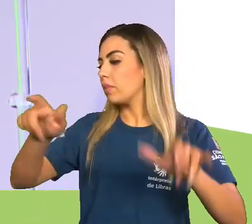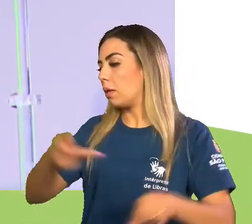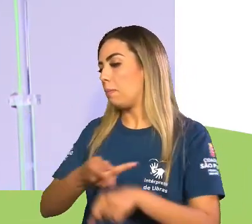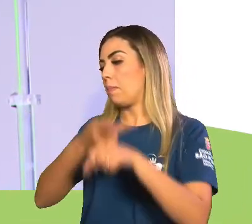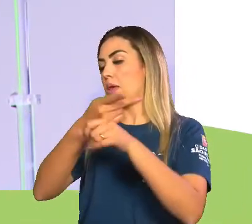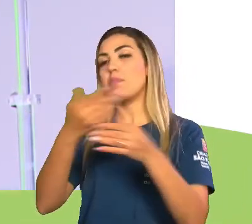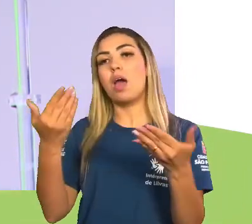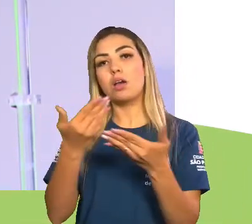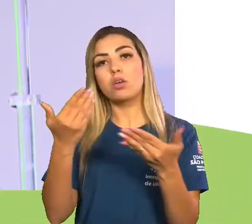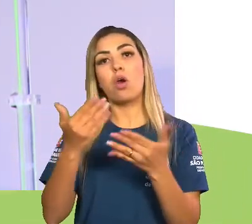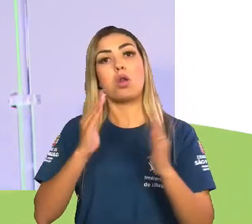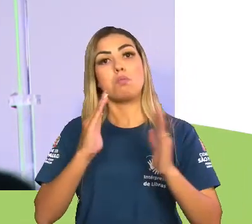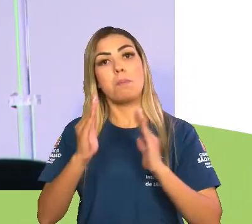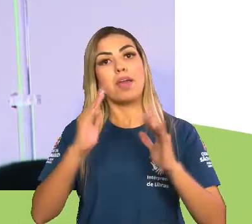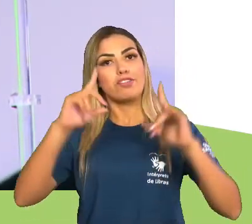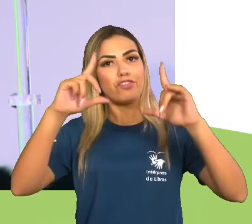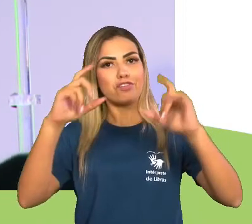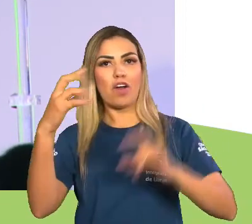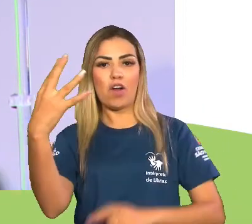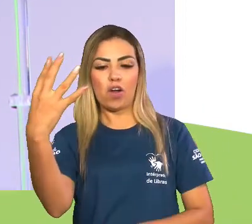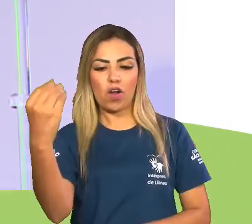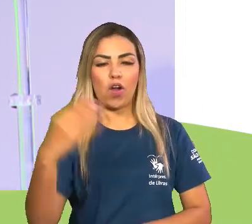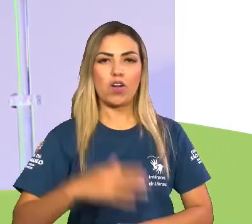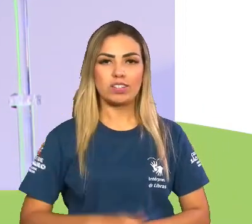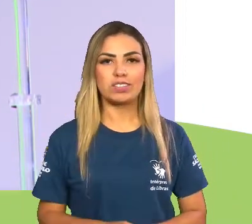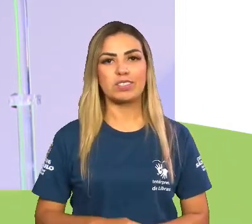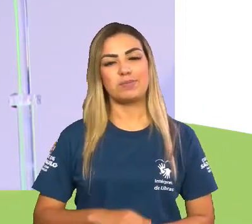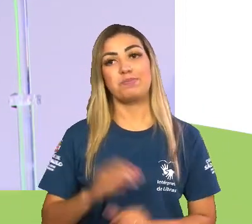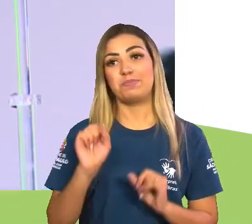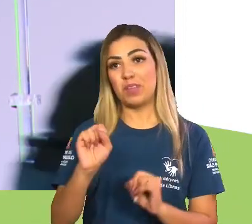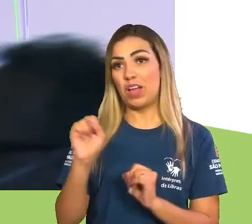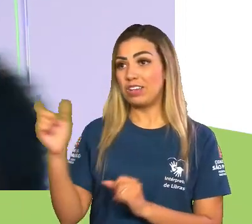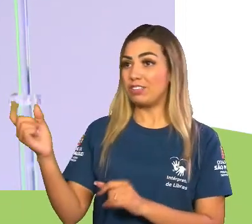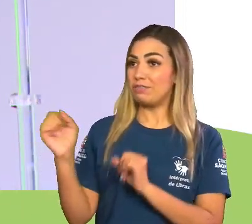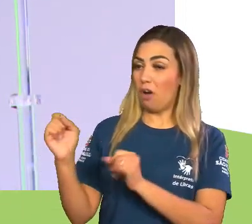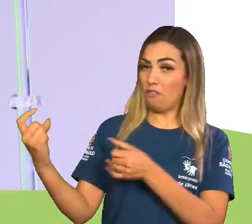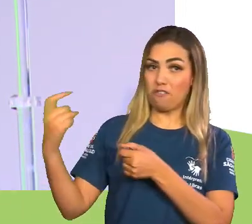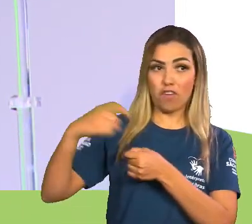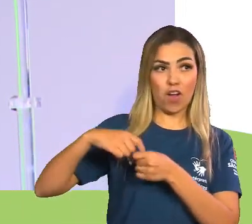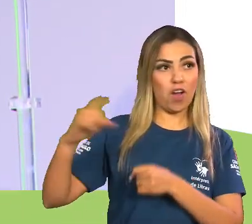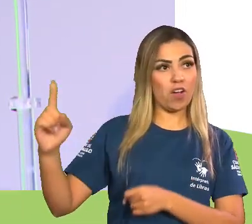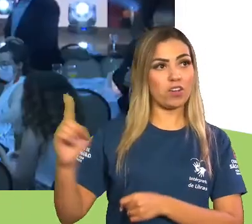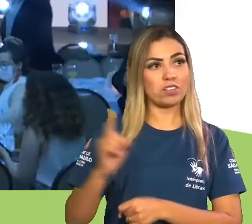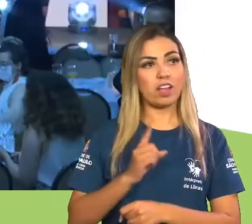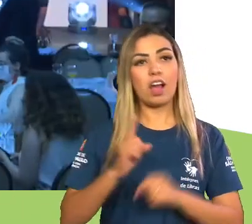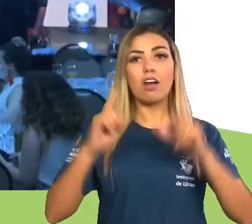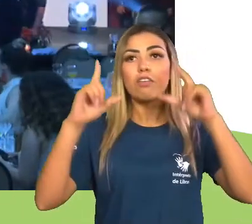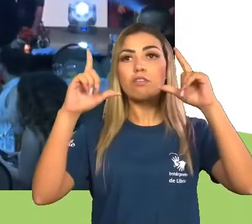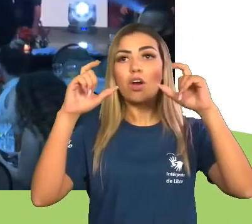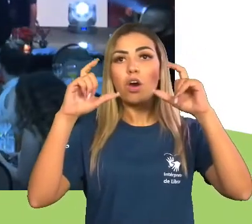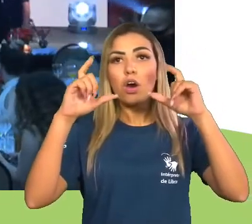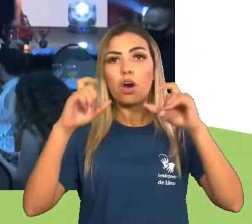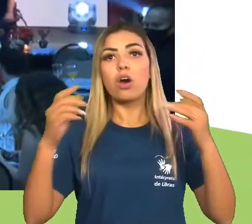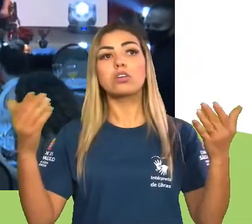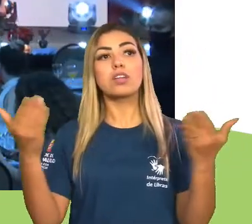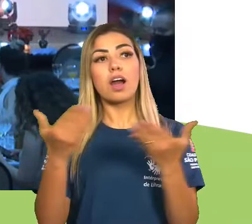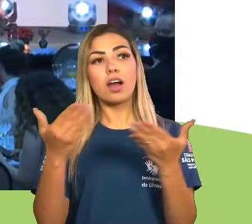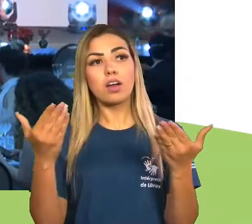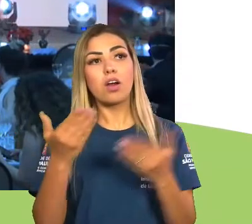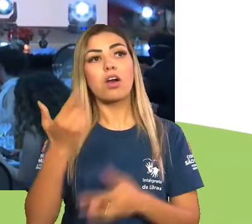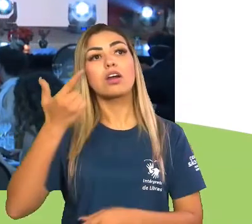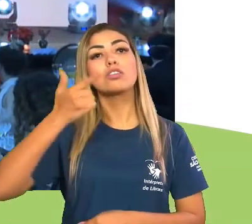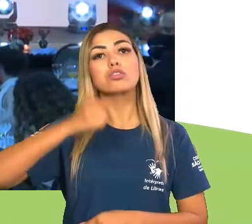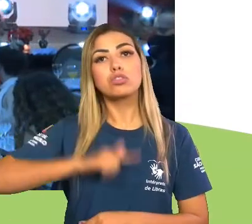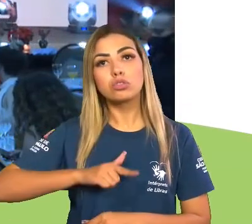esse momento. Então, por favor, Carlinhos Brown, volte aqui, por favor. Vamos trazer novamente